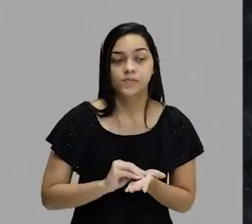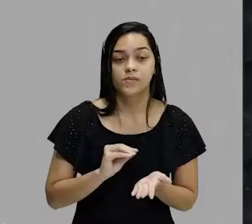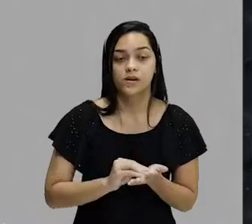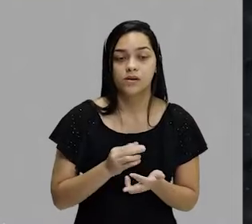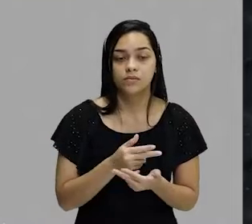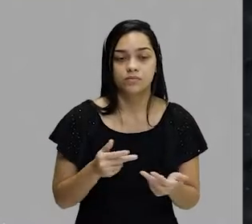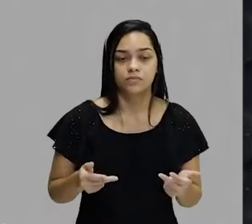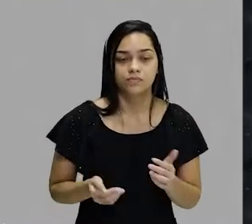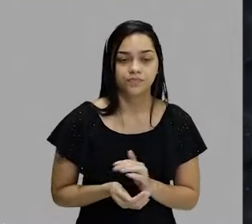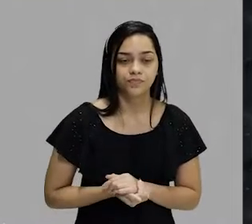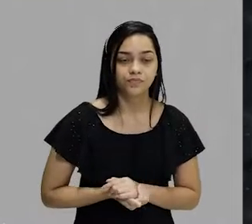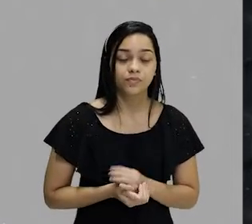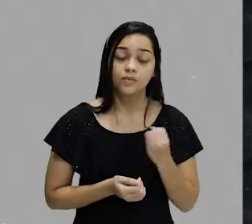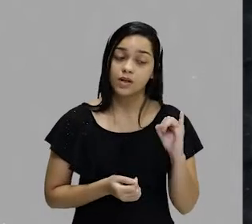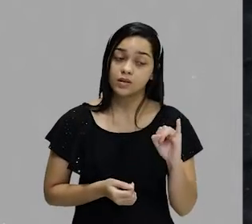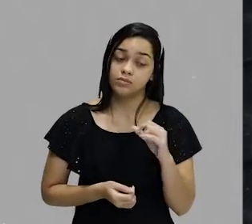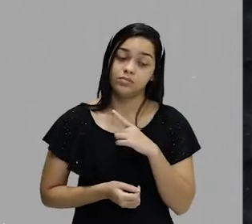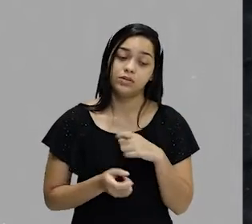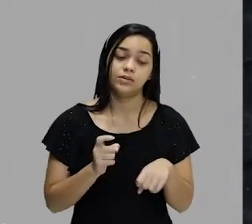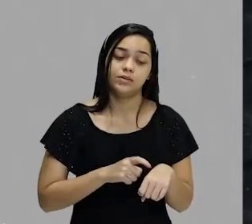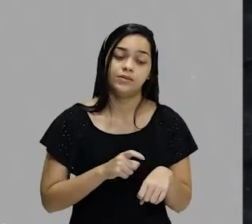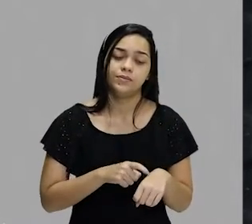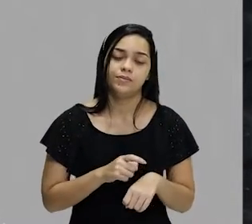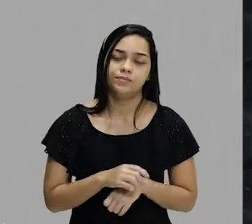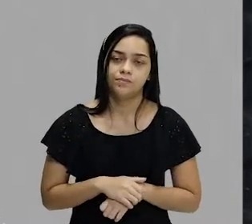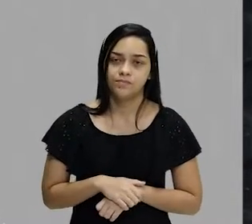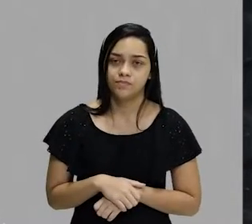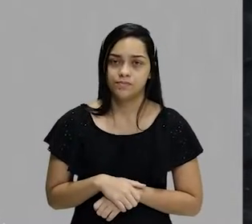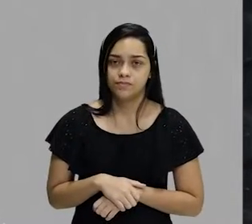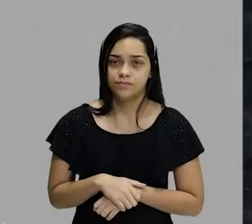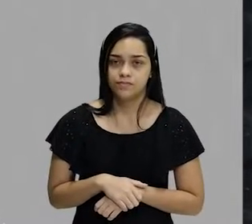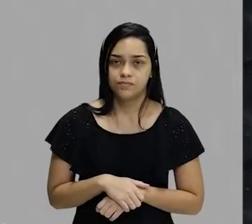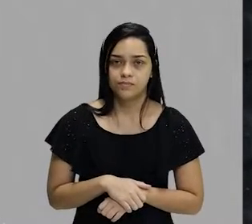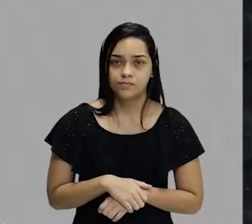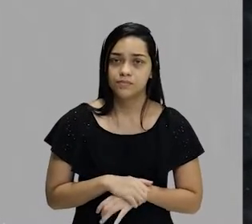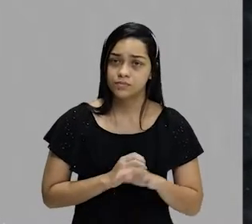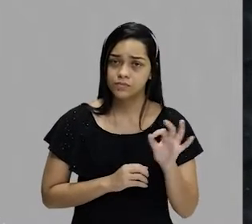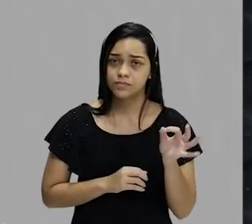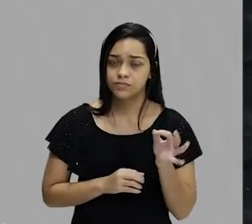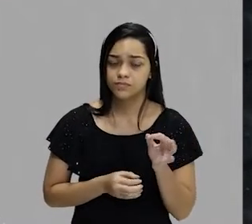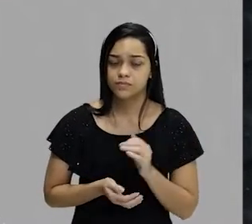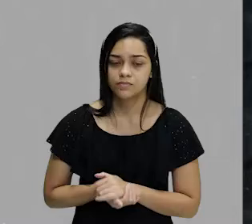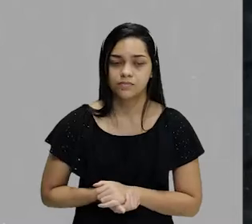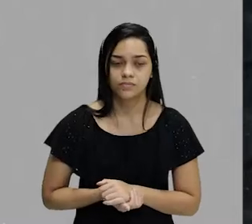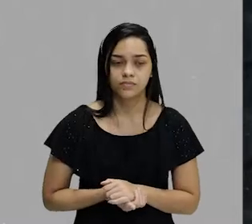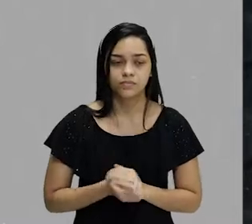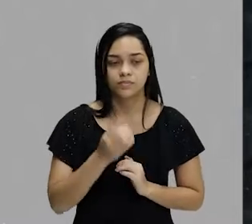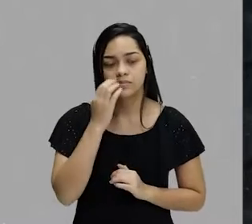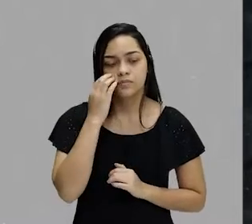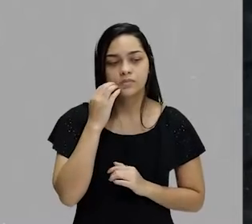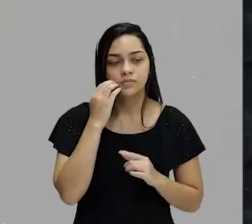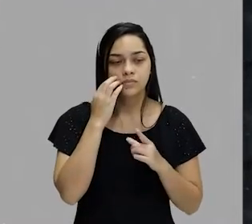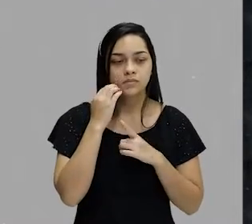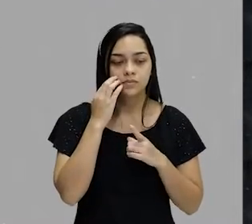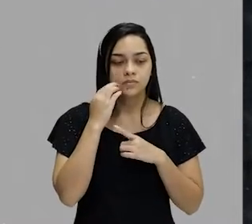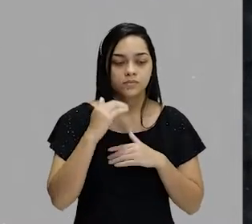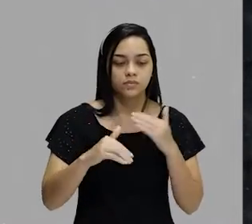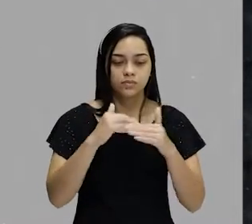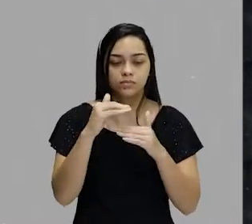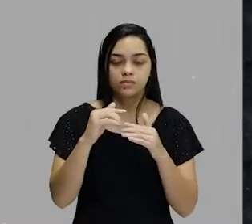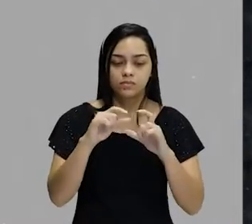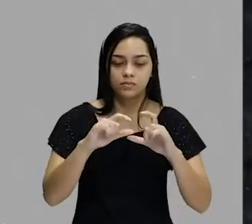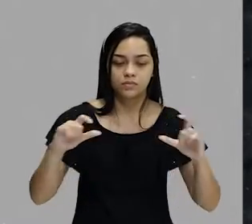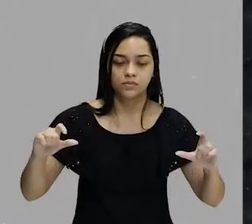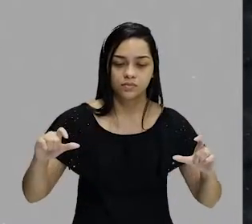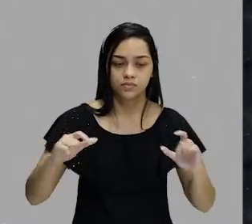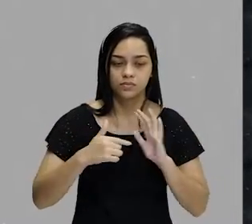coisa. Se tivéssemos tempo. Tá bom? Então, aqui, gente, eu tenho construções de